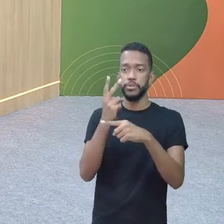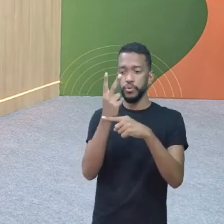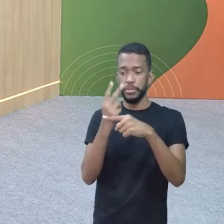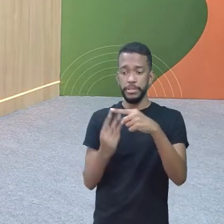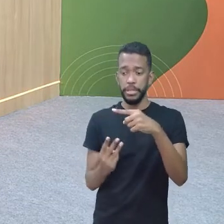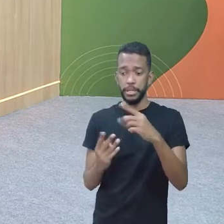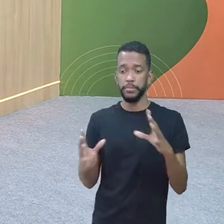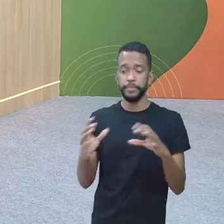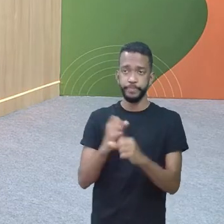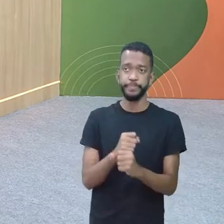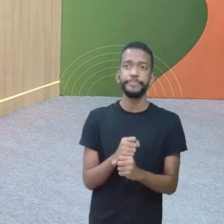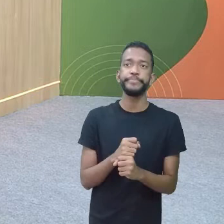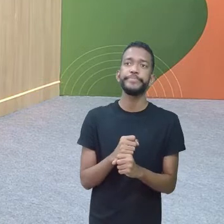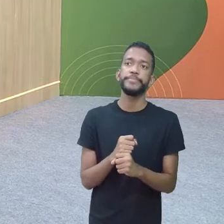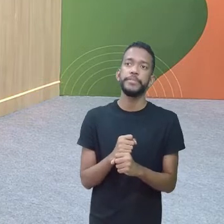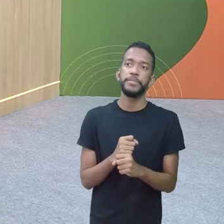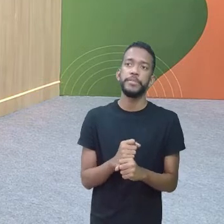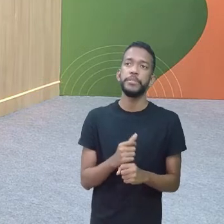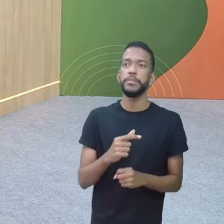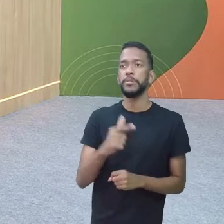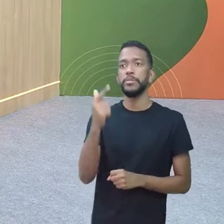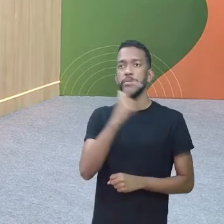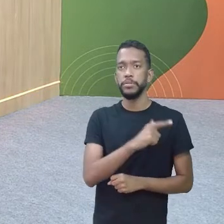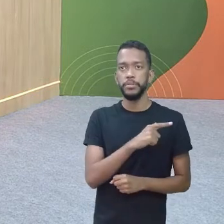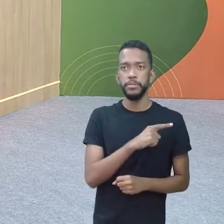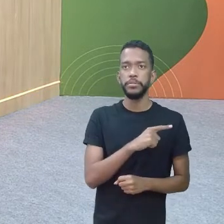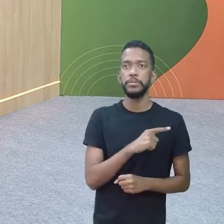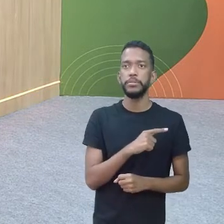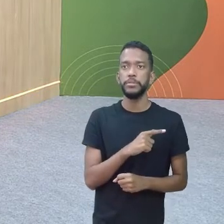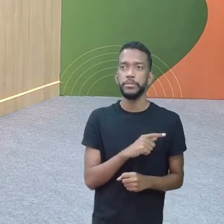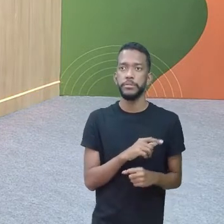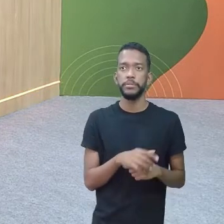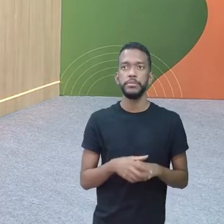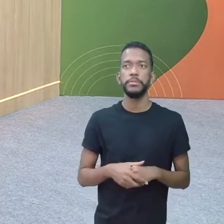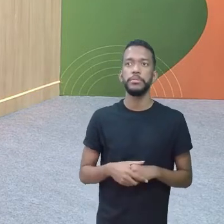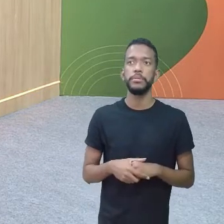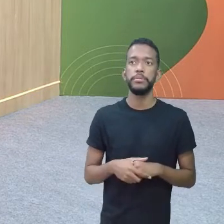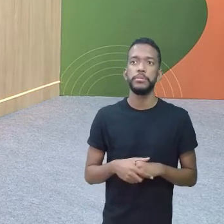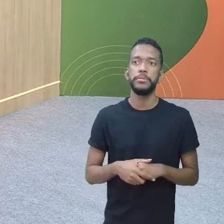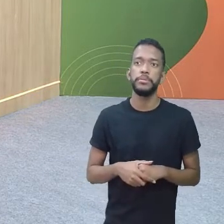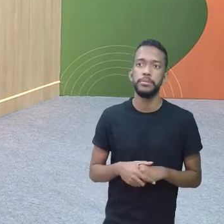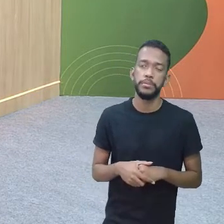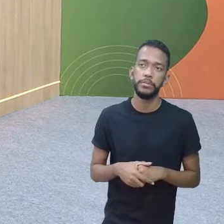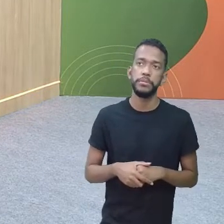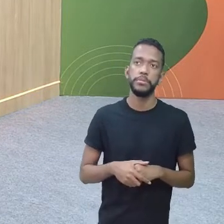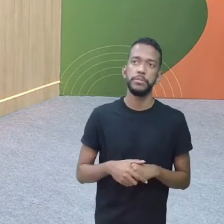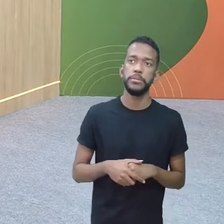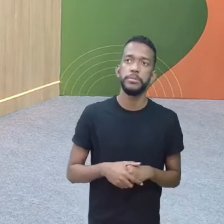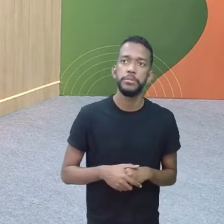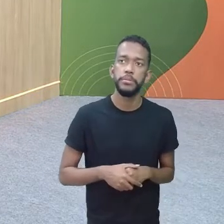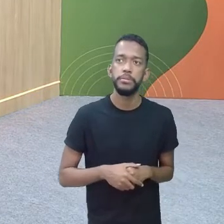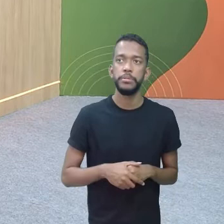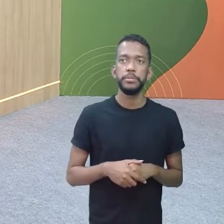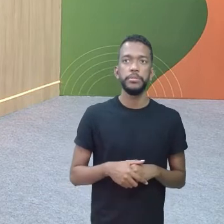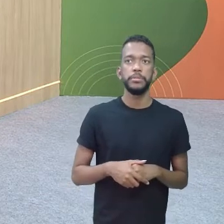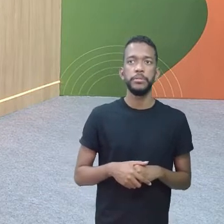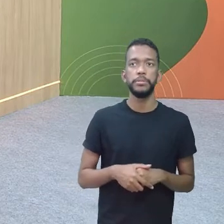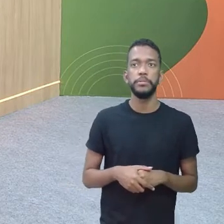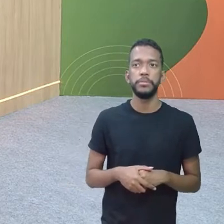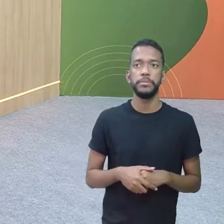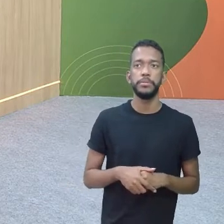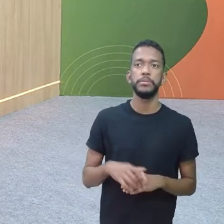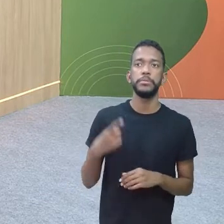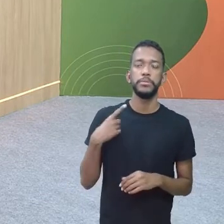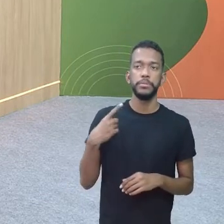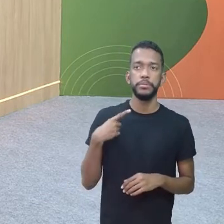com esse 3 e viramos 5 estudantes. Um grupo de 5 estudantes, eu tenho 2 meninos dentro desse